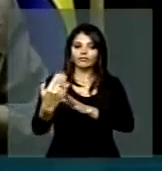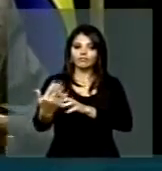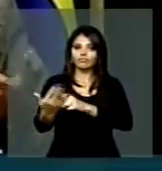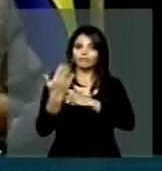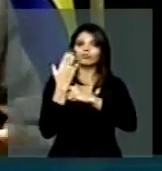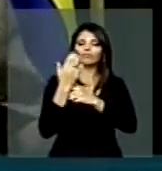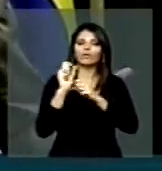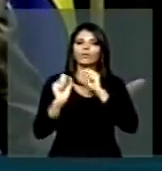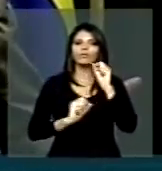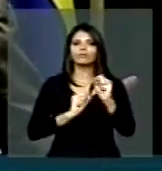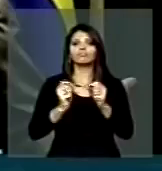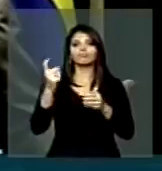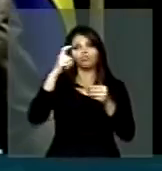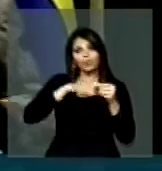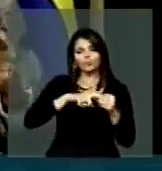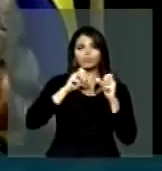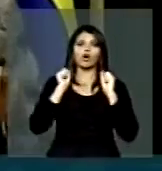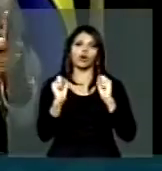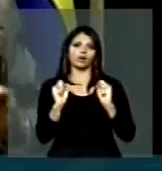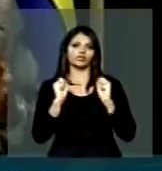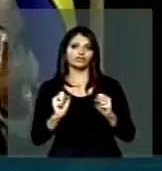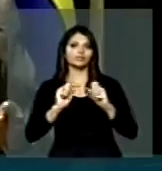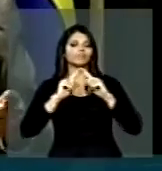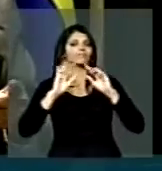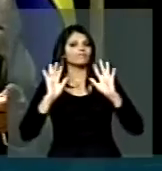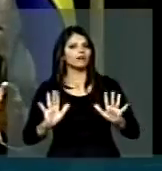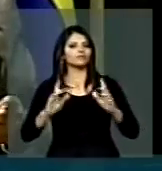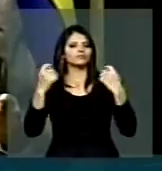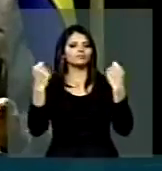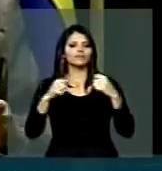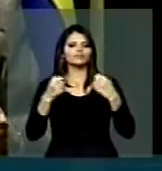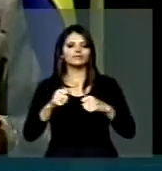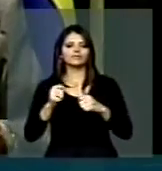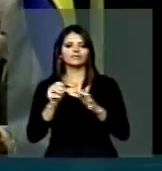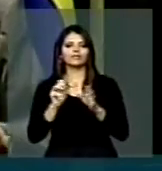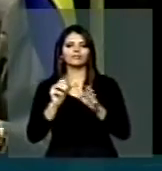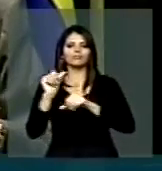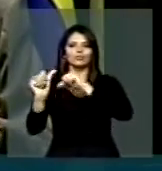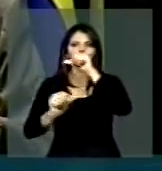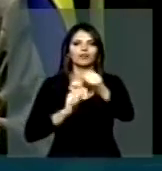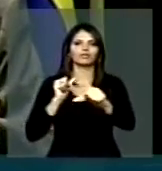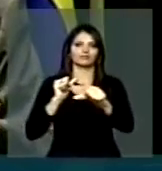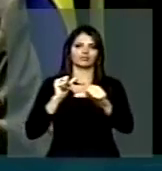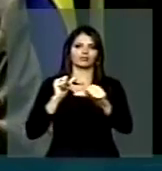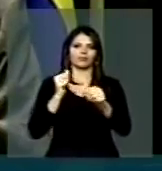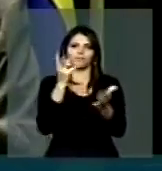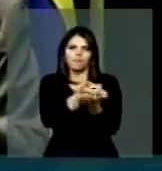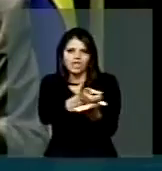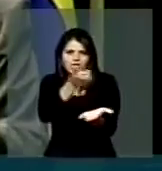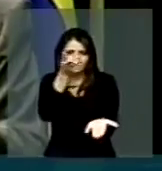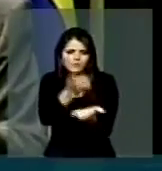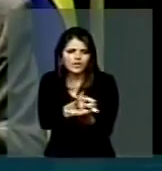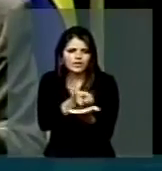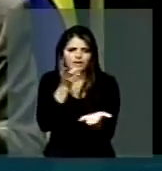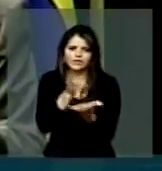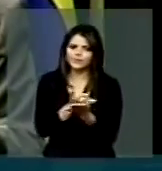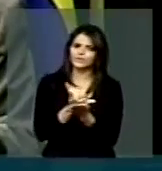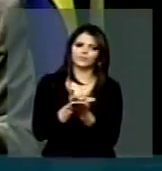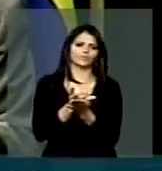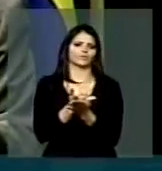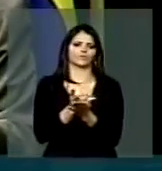E depois até pode voltar. Mas é preciso que haja esse jogo, porque senão está tudo tão